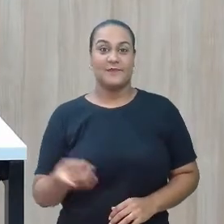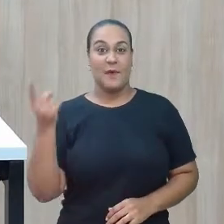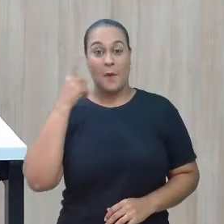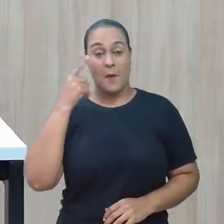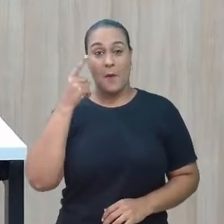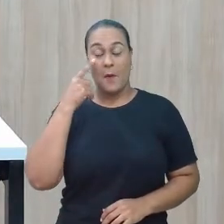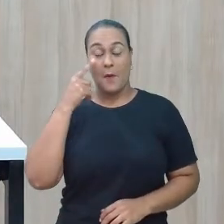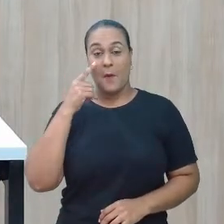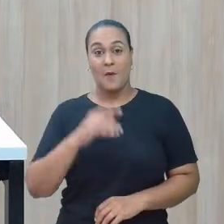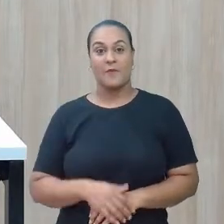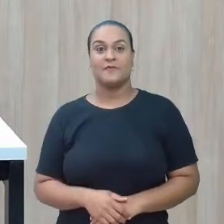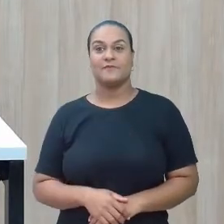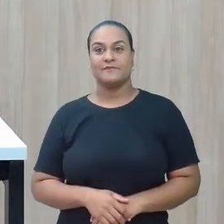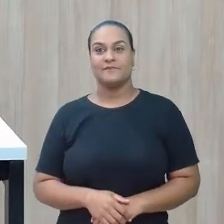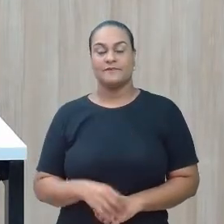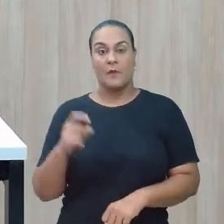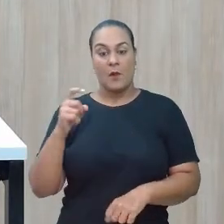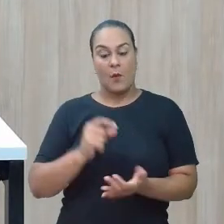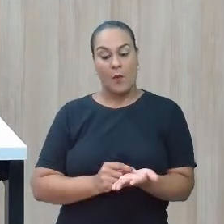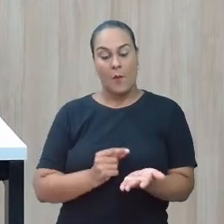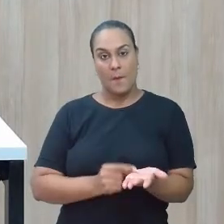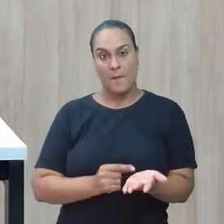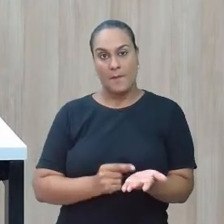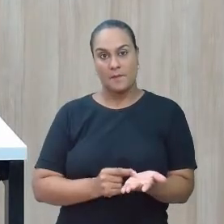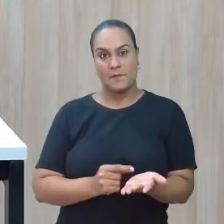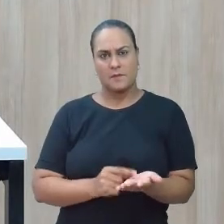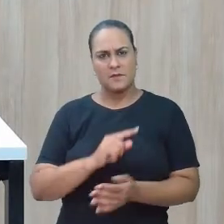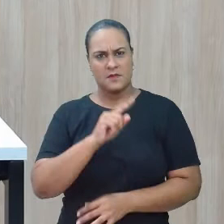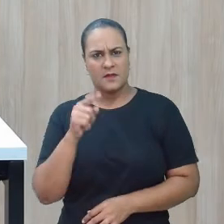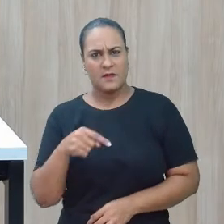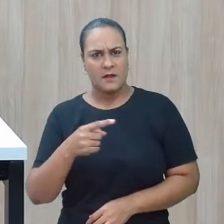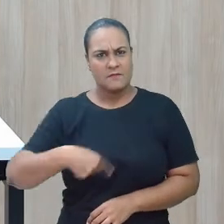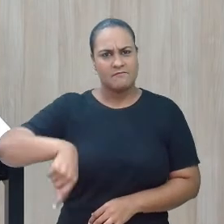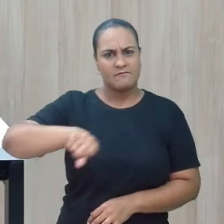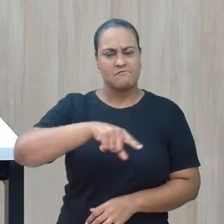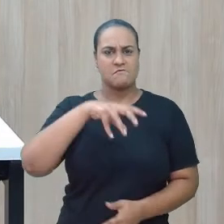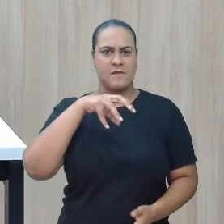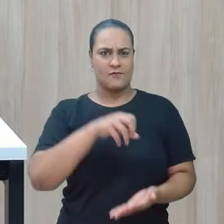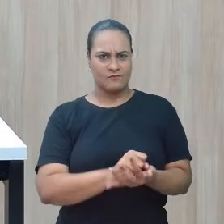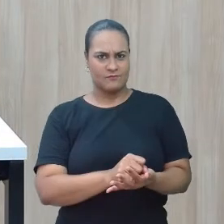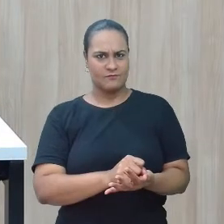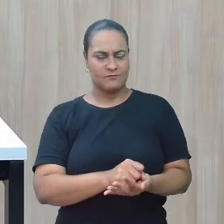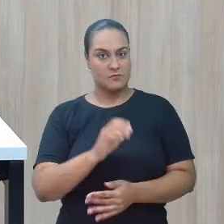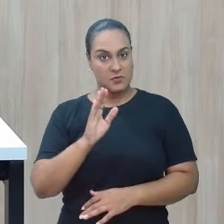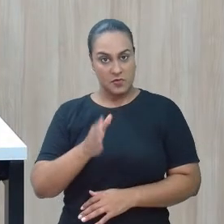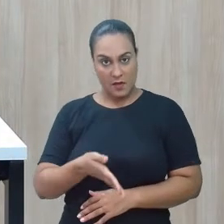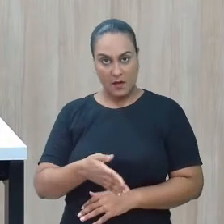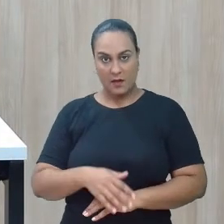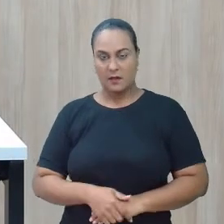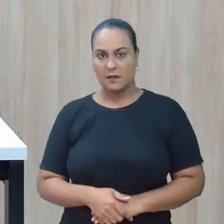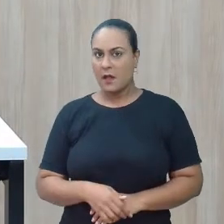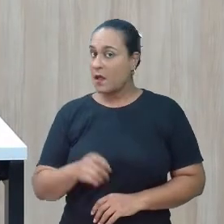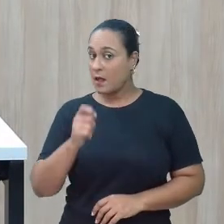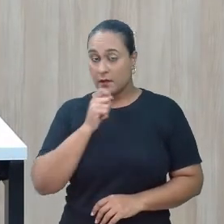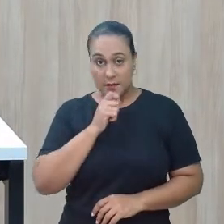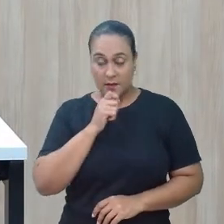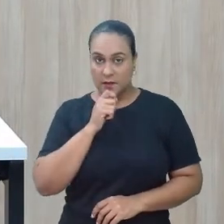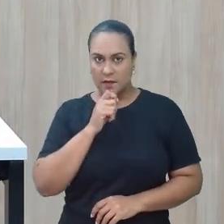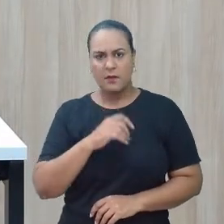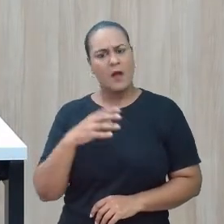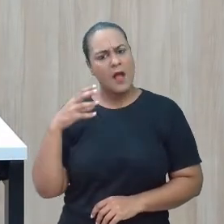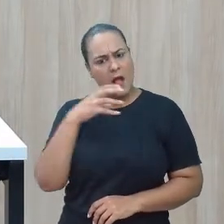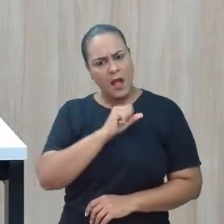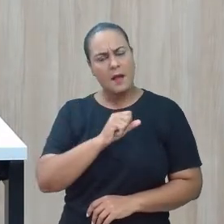do aplicativo. Será que vocês já baixaram o aplicativo? Quem não baixou,